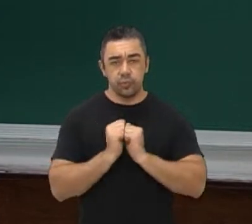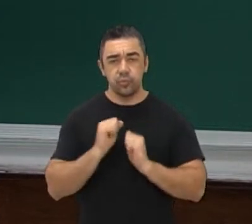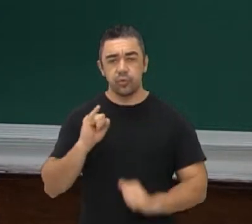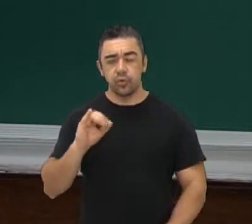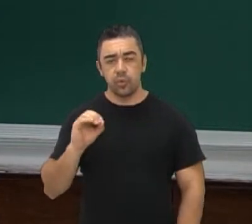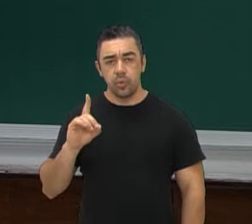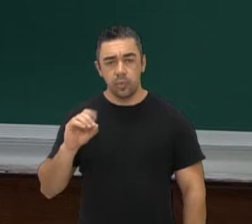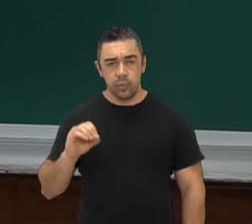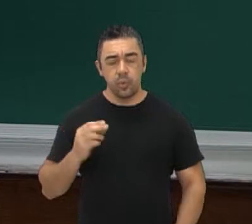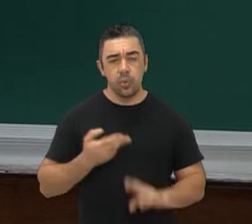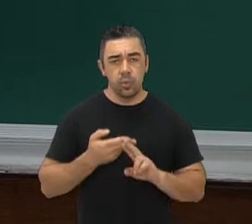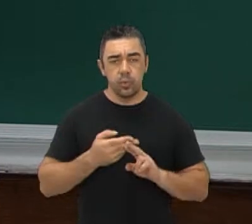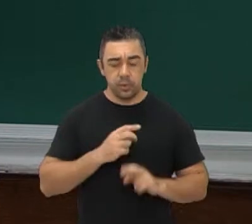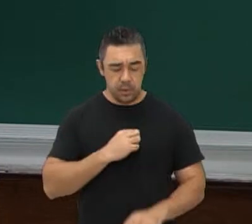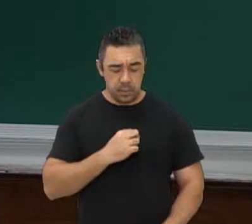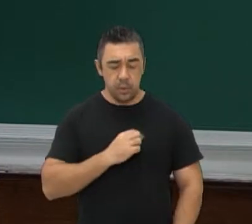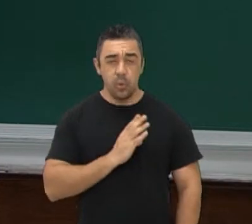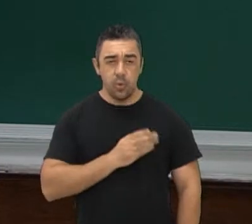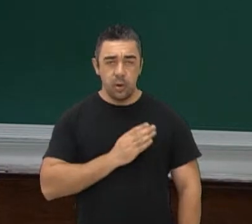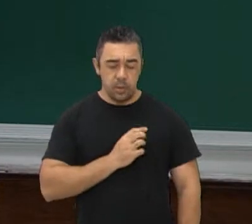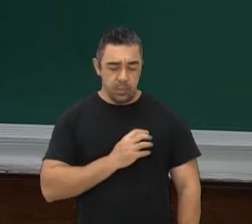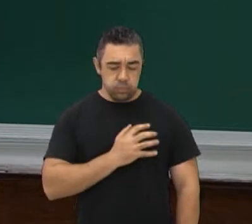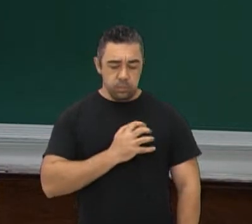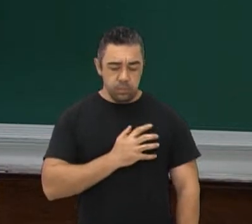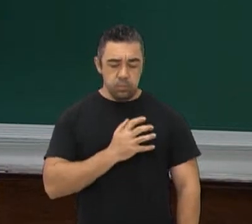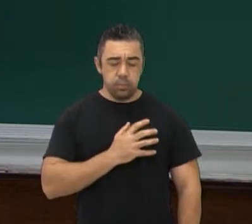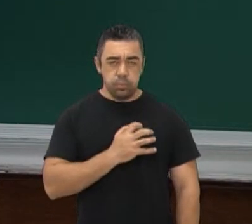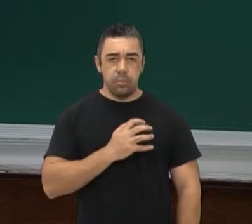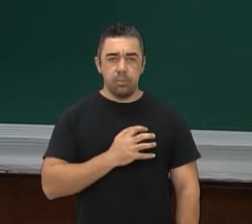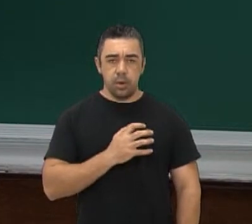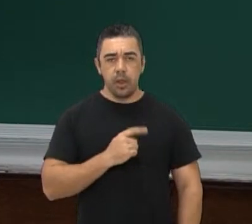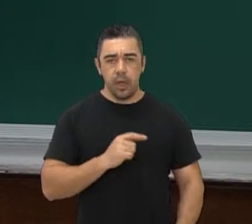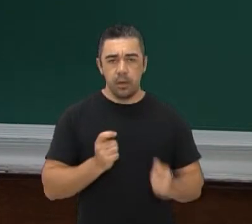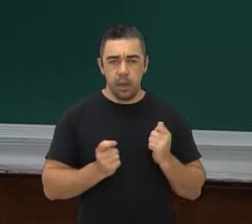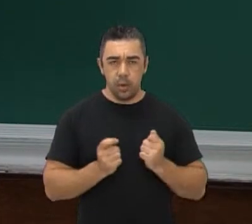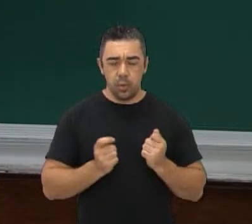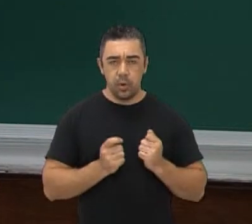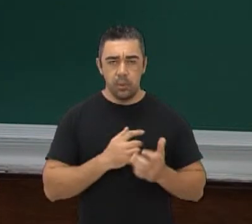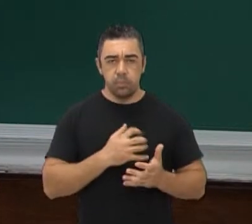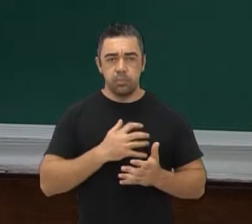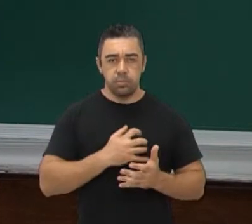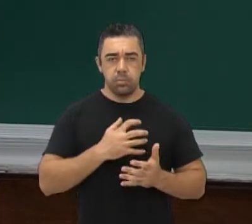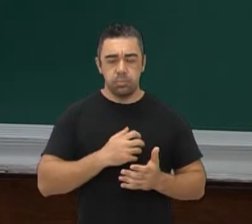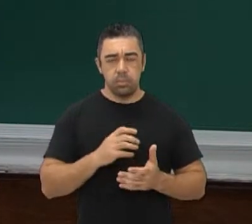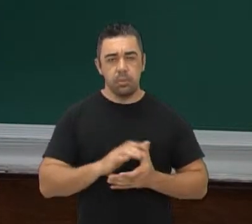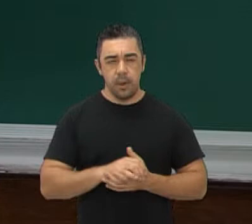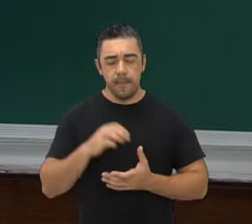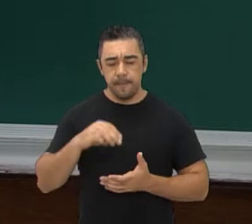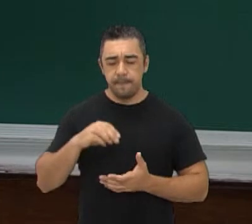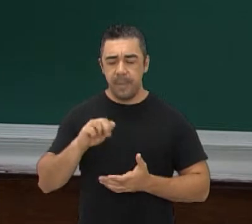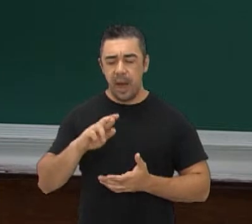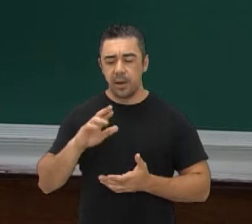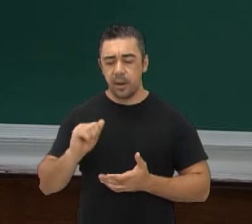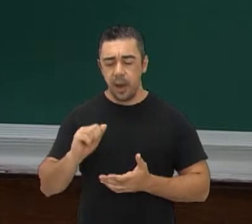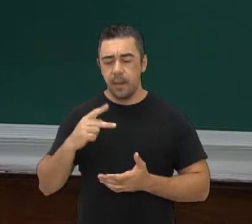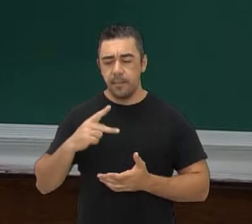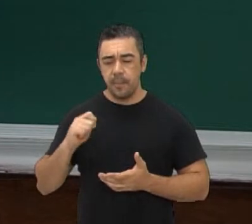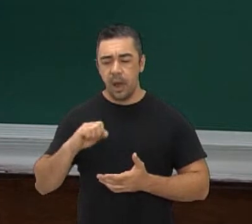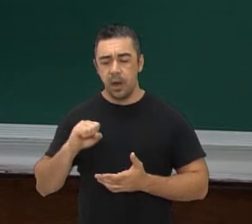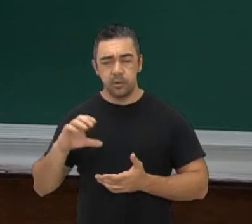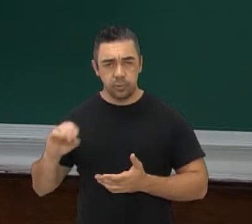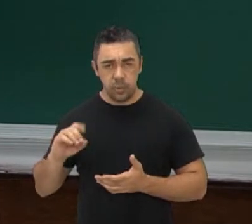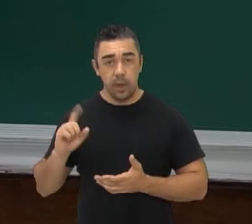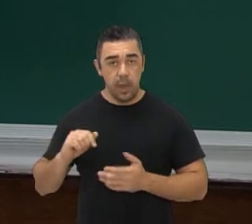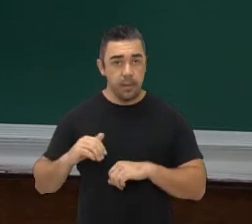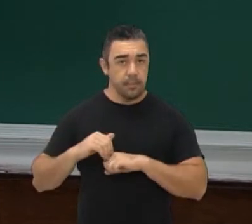usadas em marca-passo, que é o equipamento que se instala no coração para regular as batidas do coração. E ela tem uma voltagem maior do que as